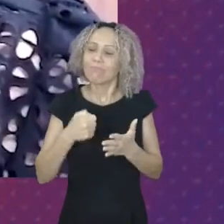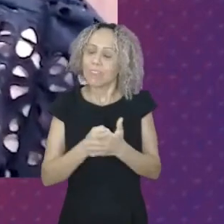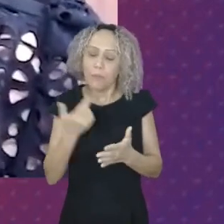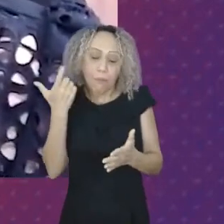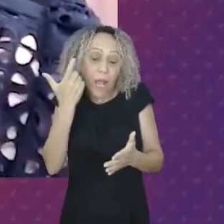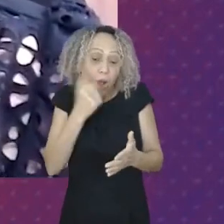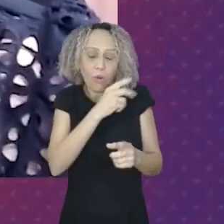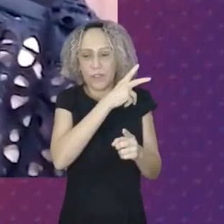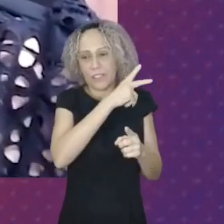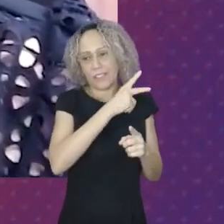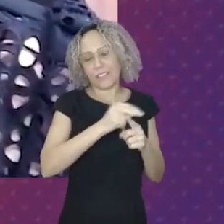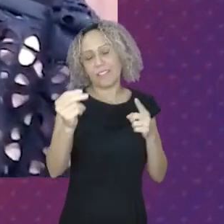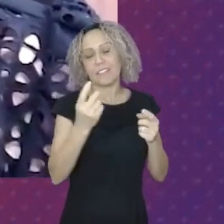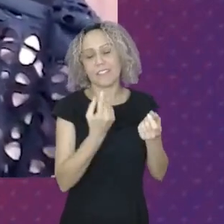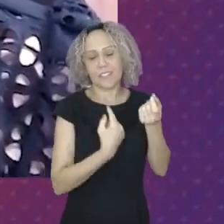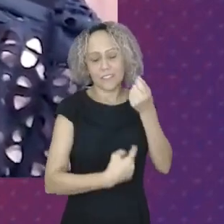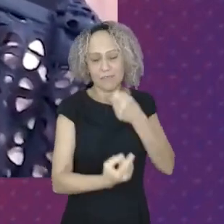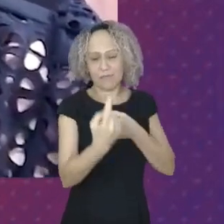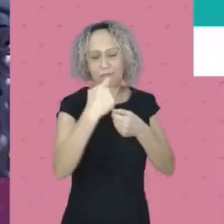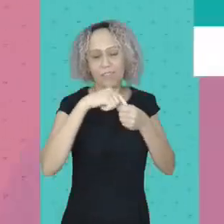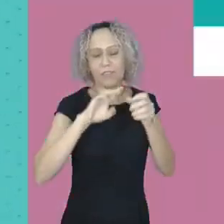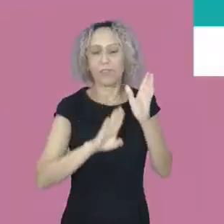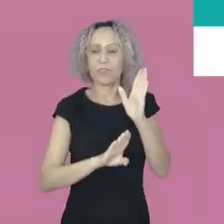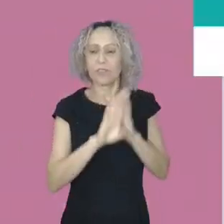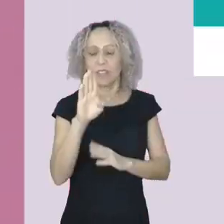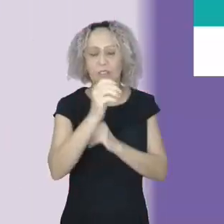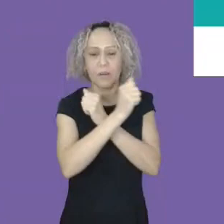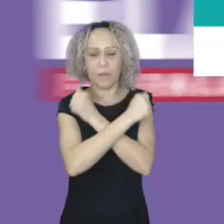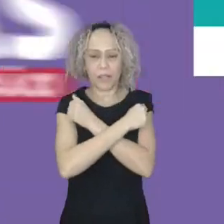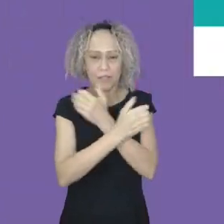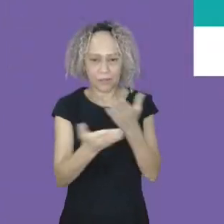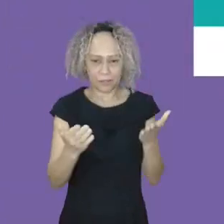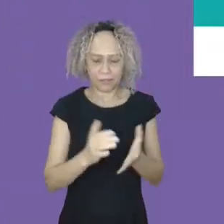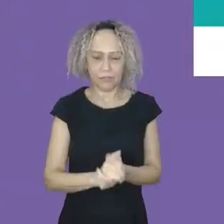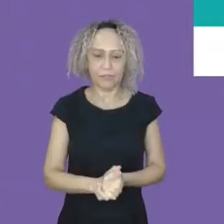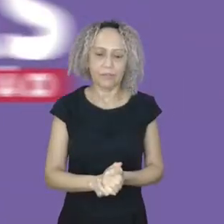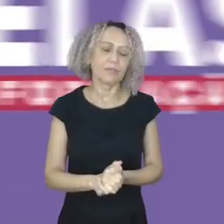para reconstruir. Um grande abraço.